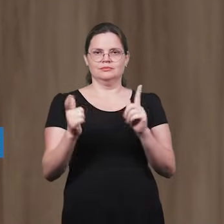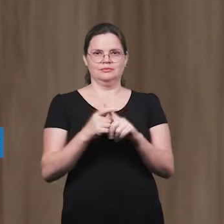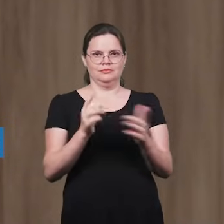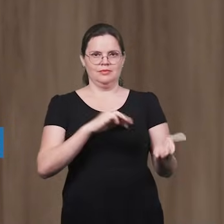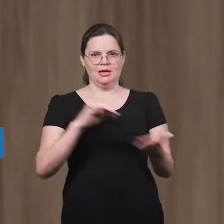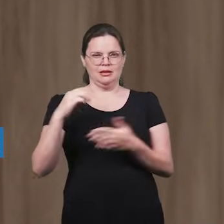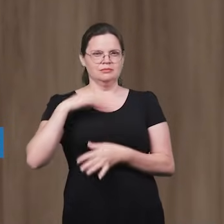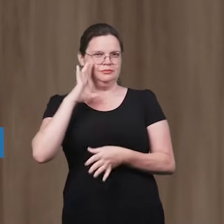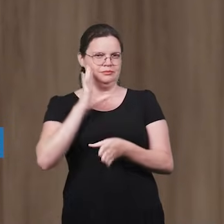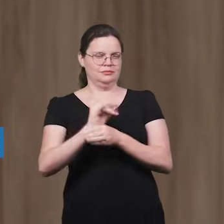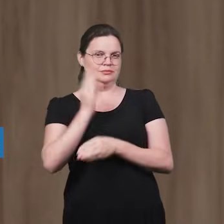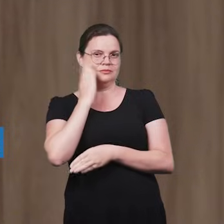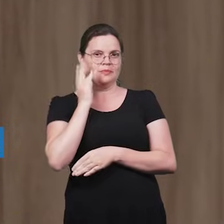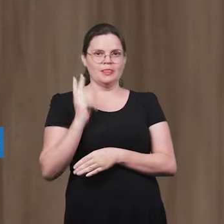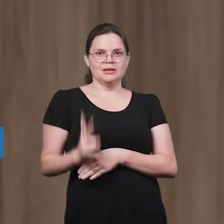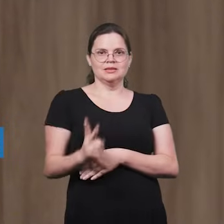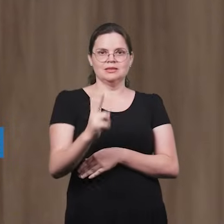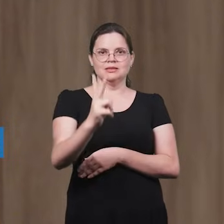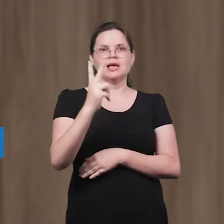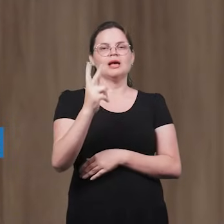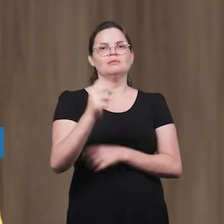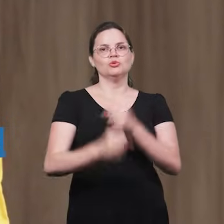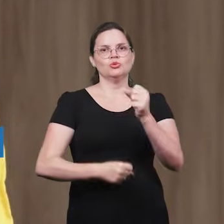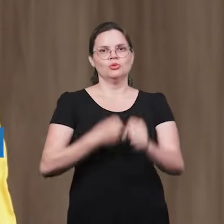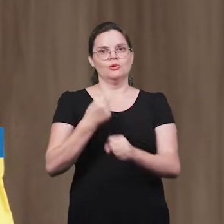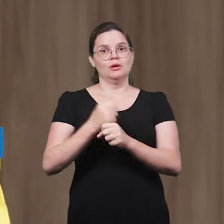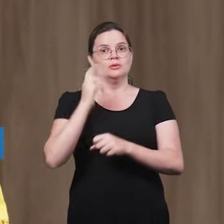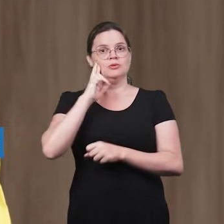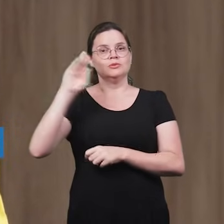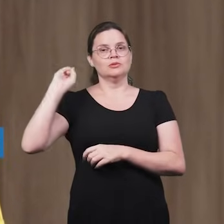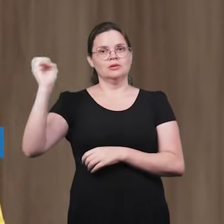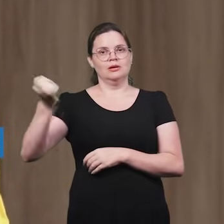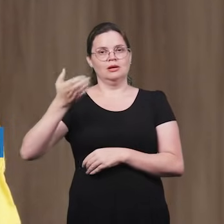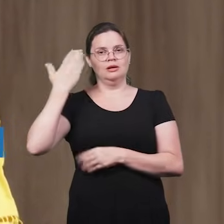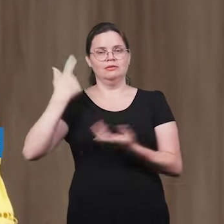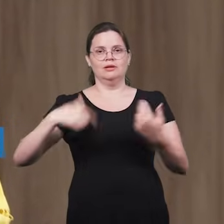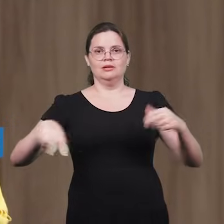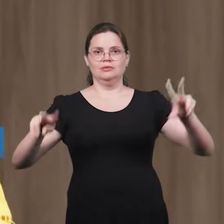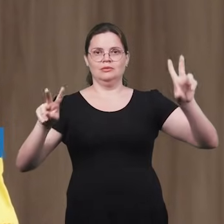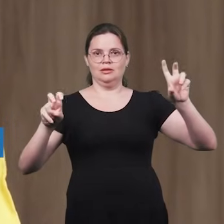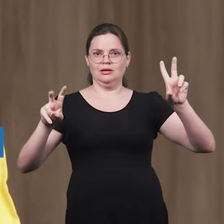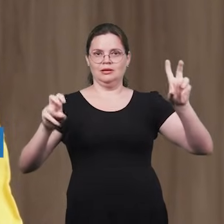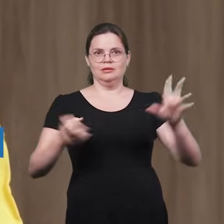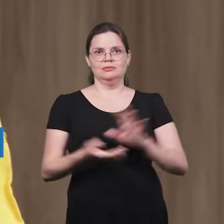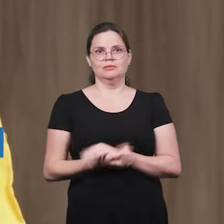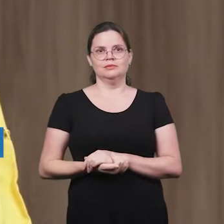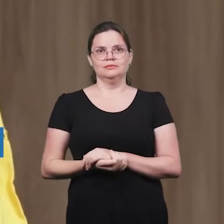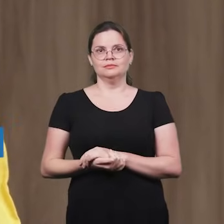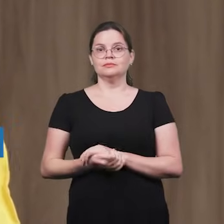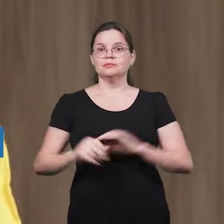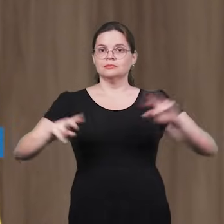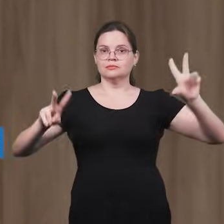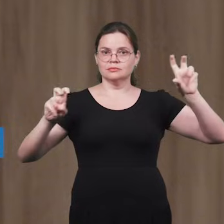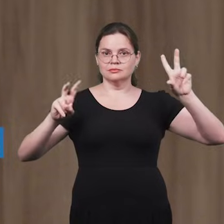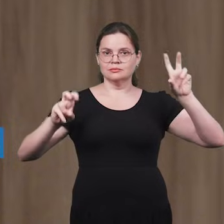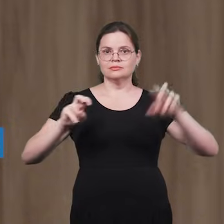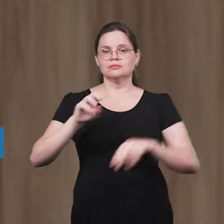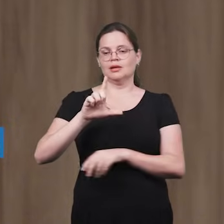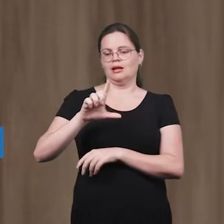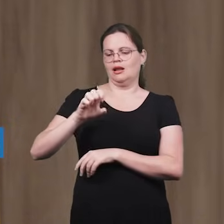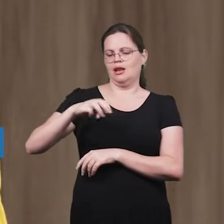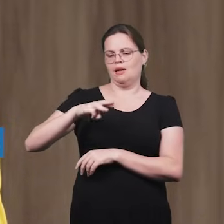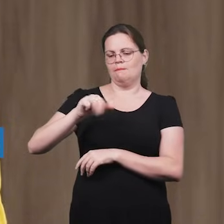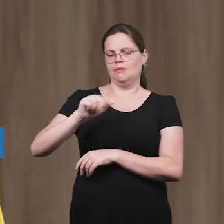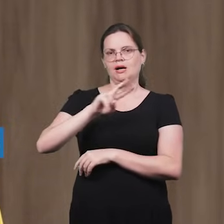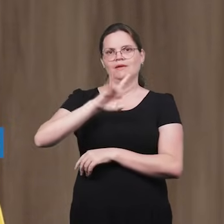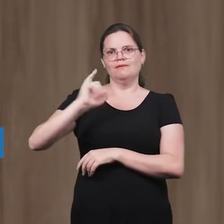que todo ano o Senhor revela um lema. Esse lema, ele vai nos seguir no decorrer de todo o ano. E